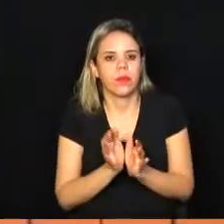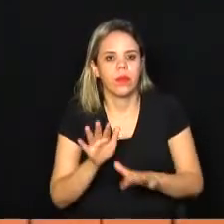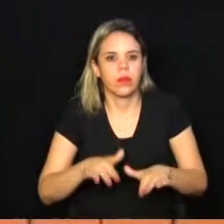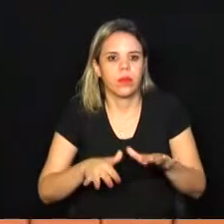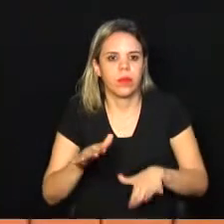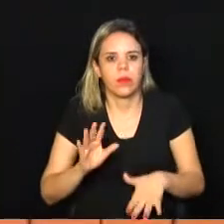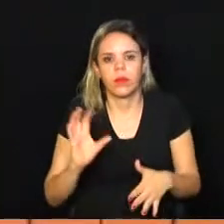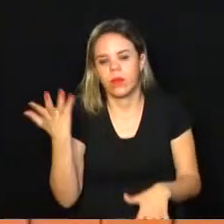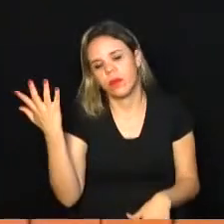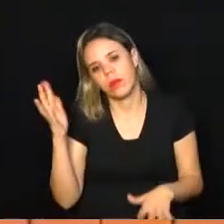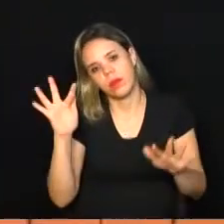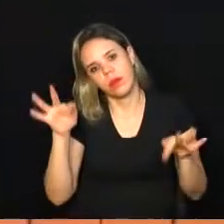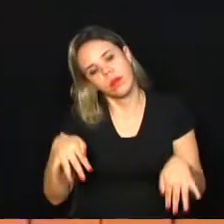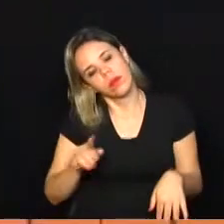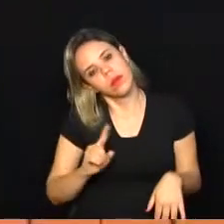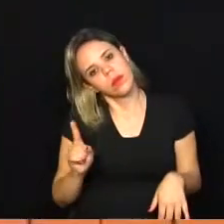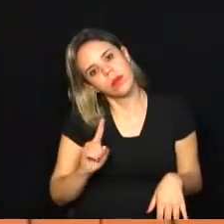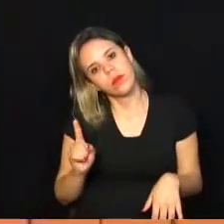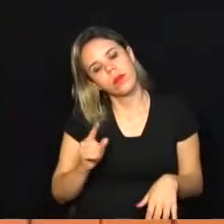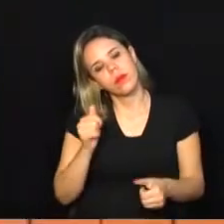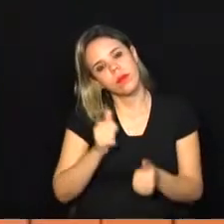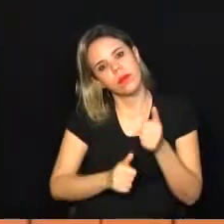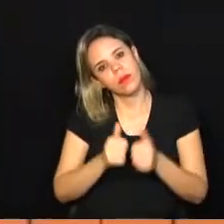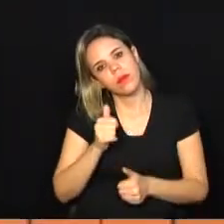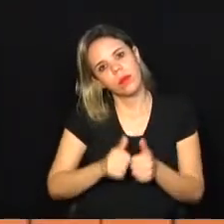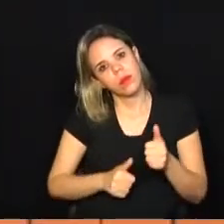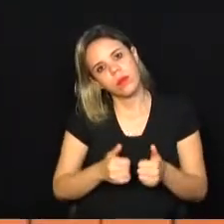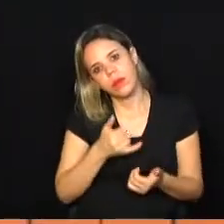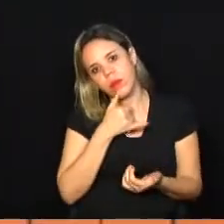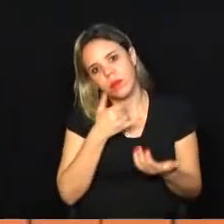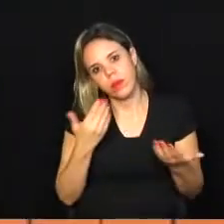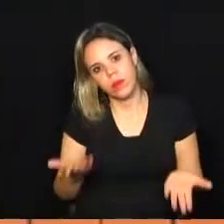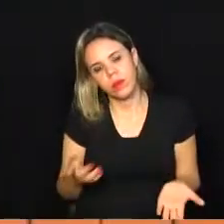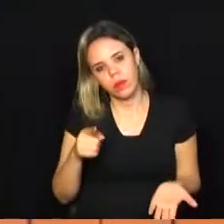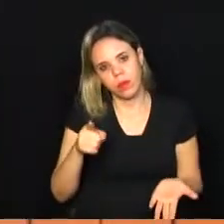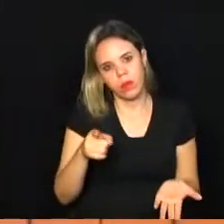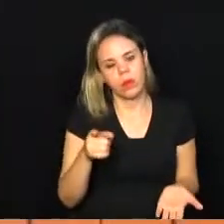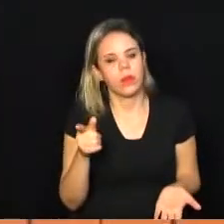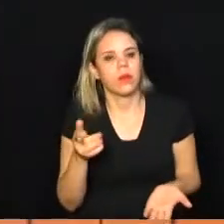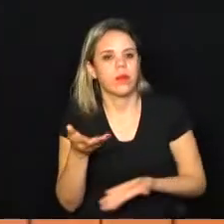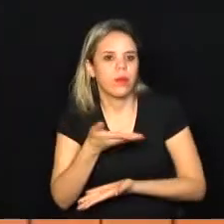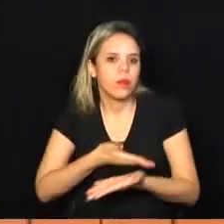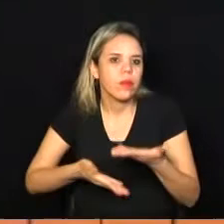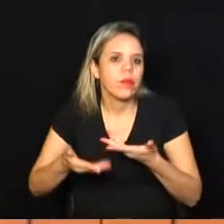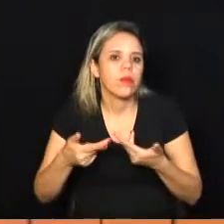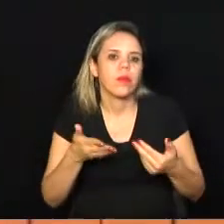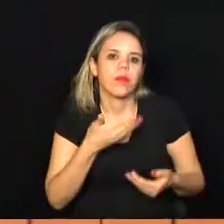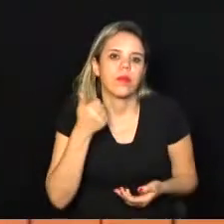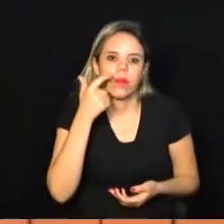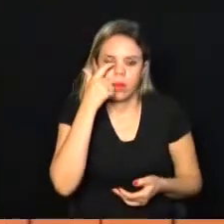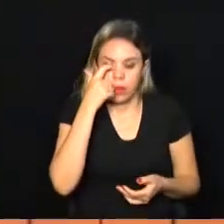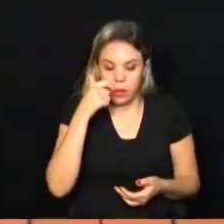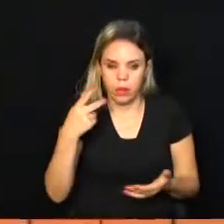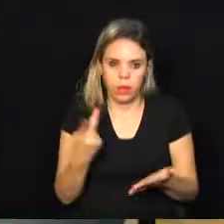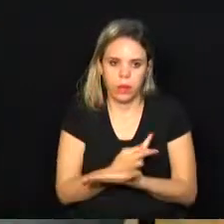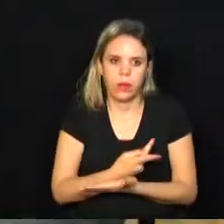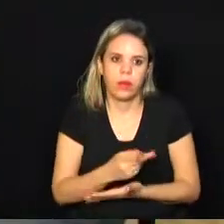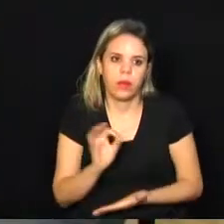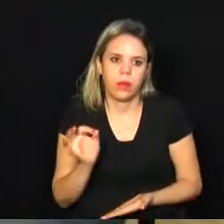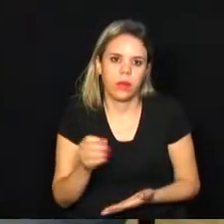se não acontecer no final de um jogo de futebol, de vôlei, enfim, mas você convive muito melhor com estes erros, né?